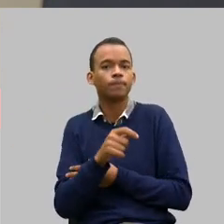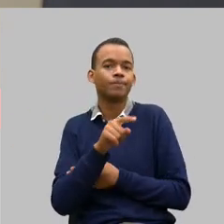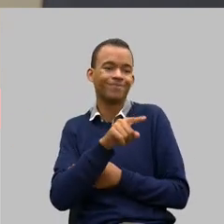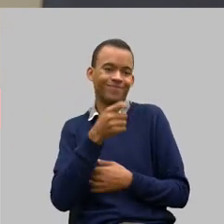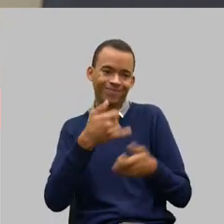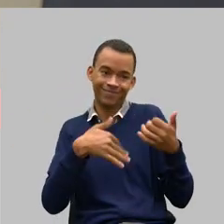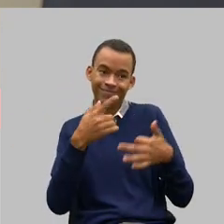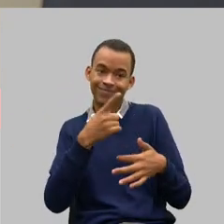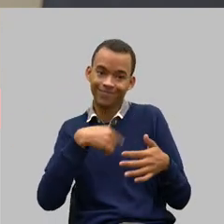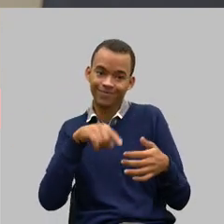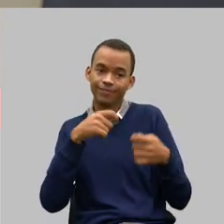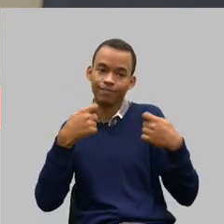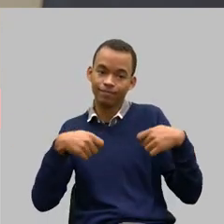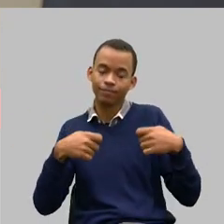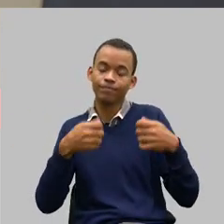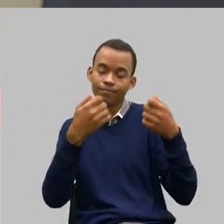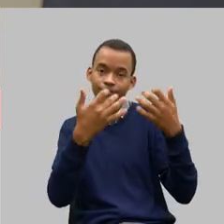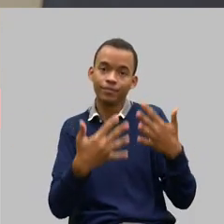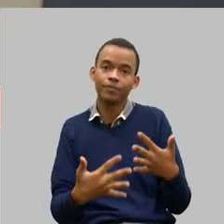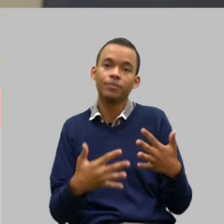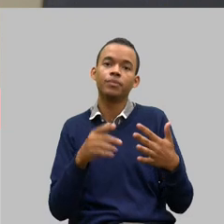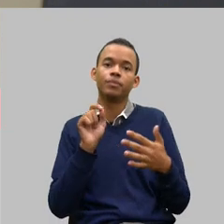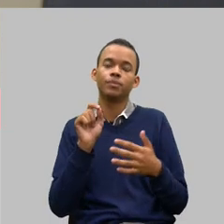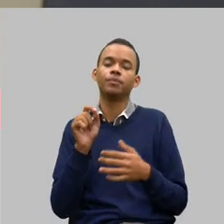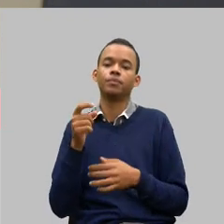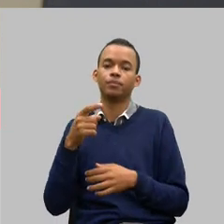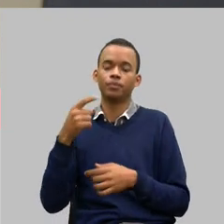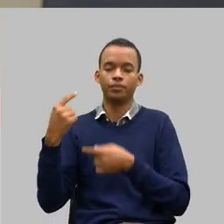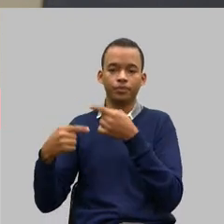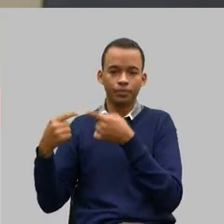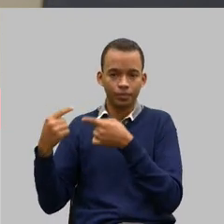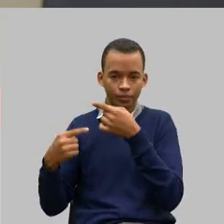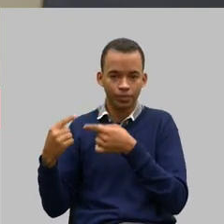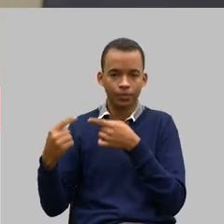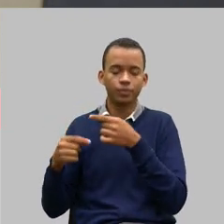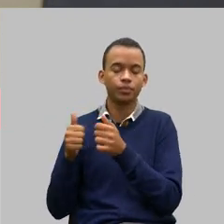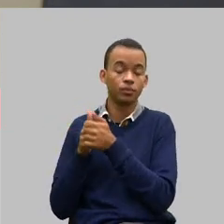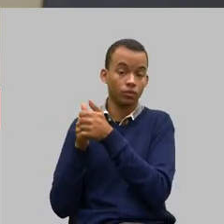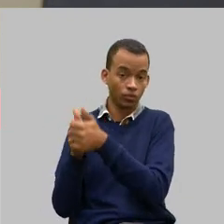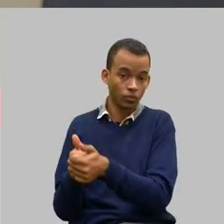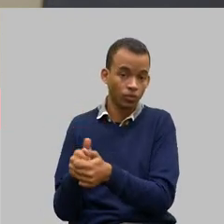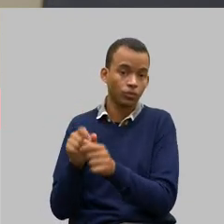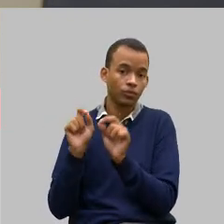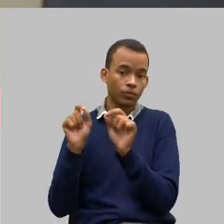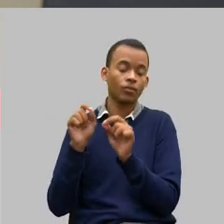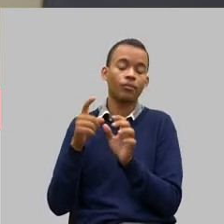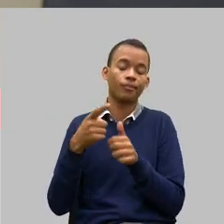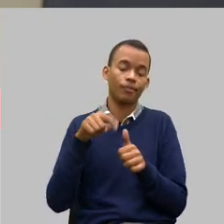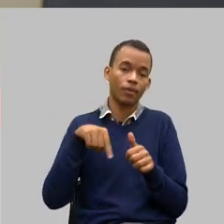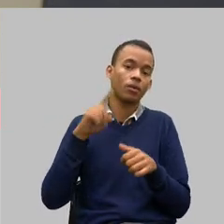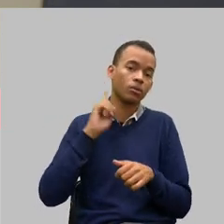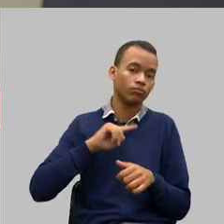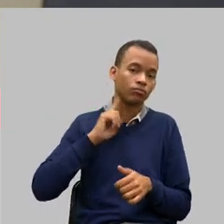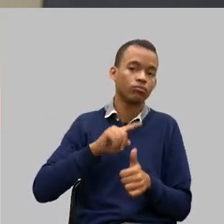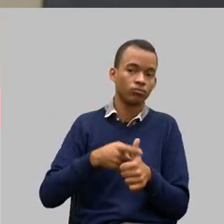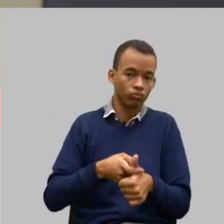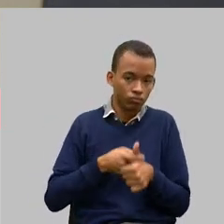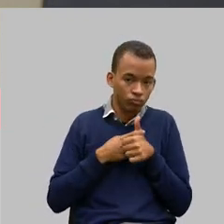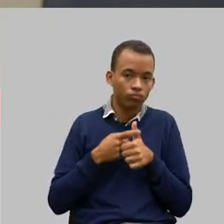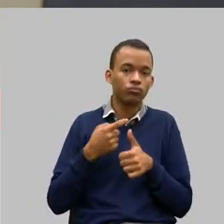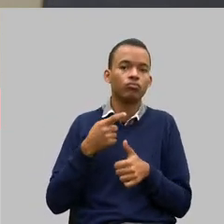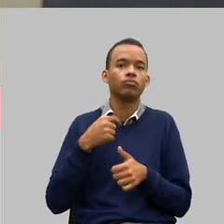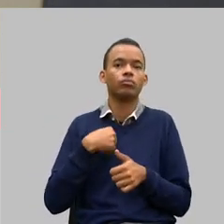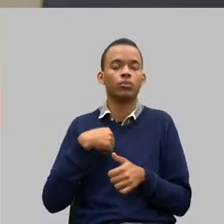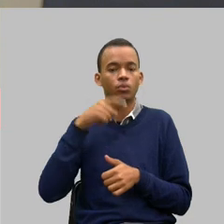bola para dizer o seguinte né a gente tem acompanhado a discussão né em relação à própria questão da dívida do estado e né conversei com o governador com o